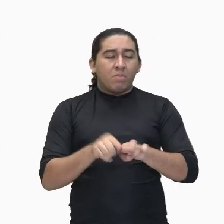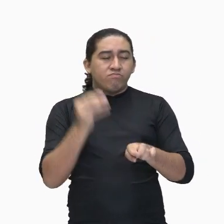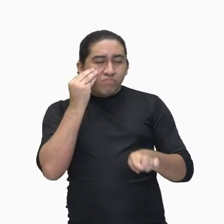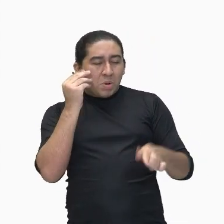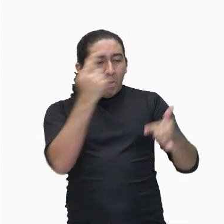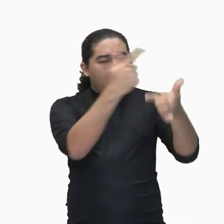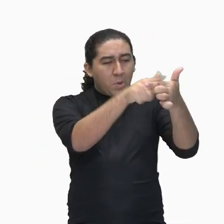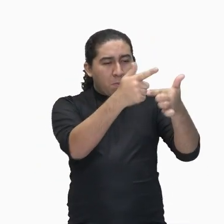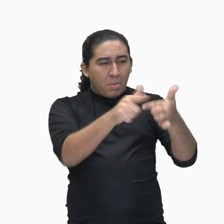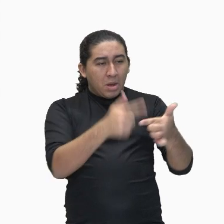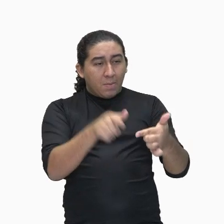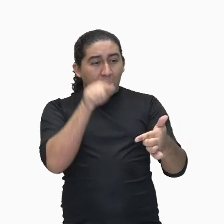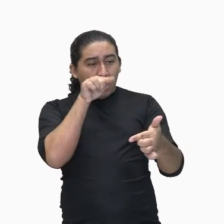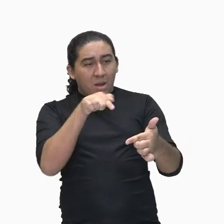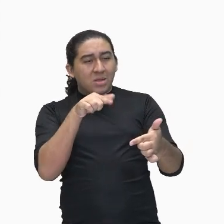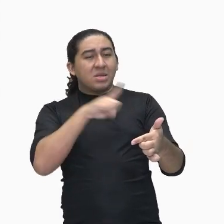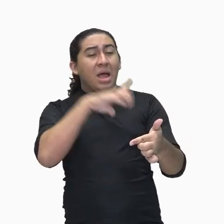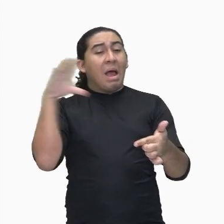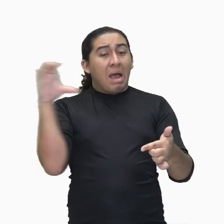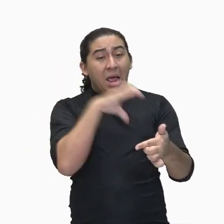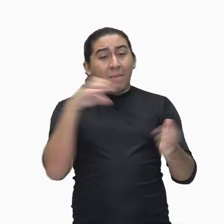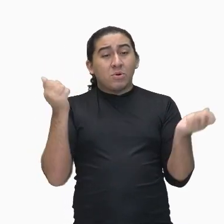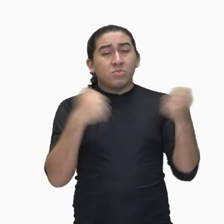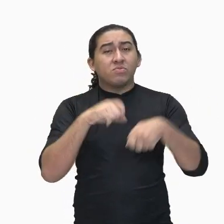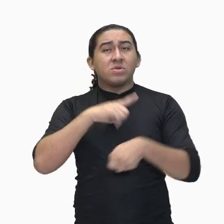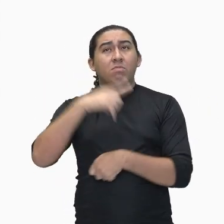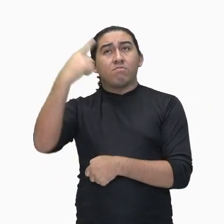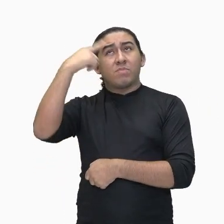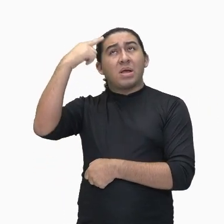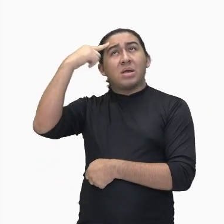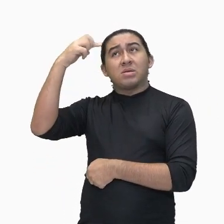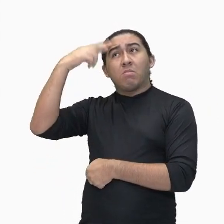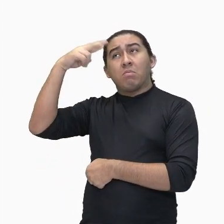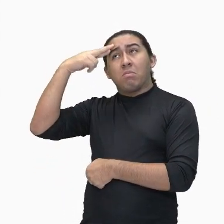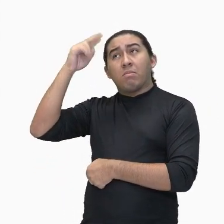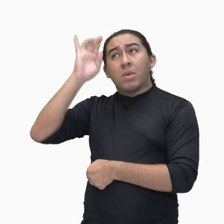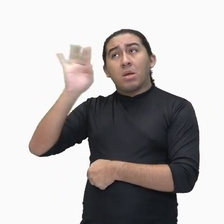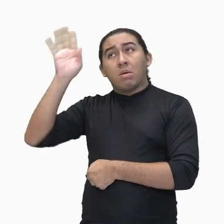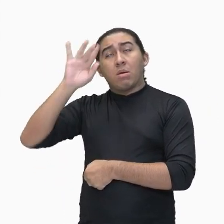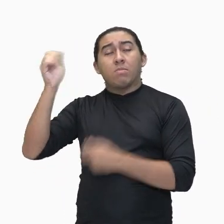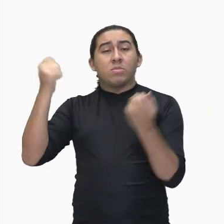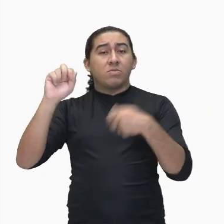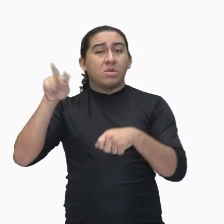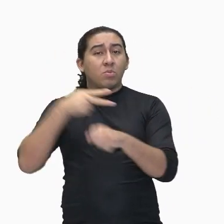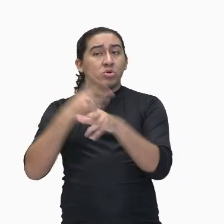você, pela lógica, fazer deduções, né? Tirar